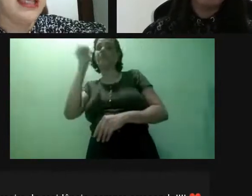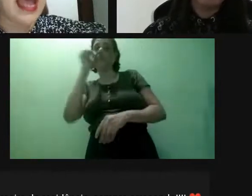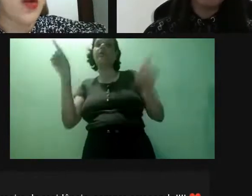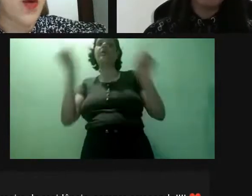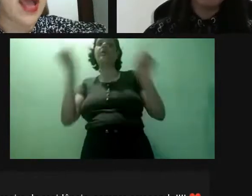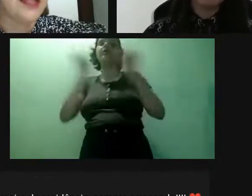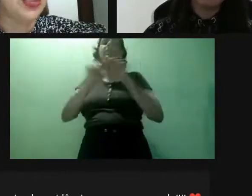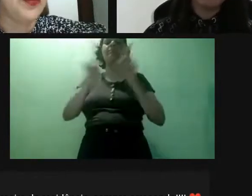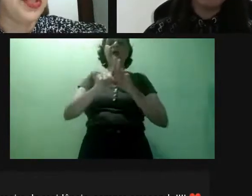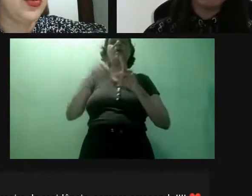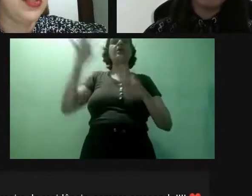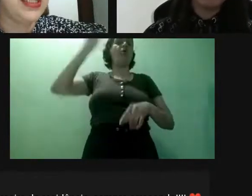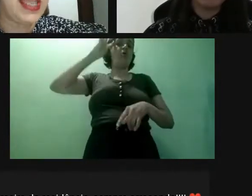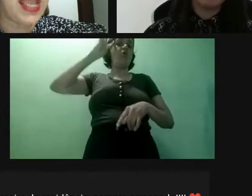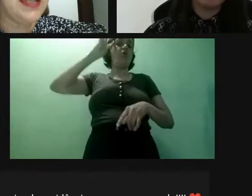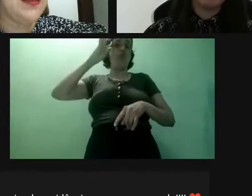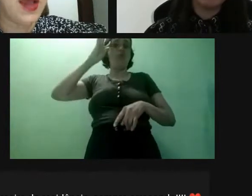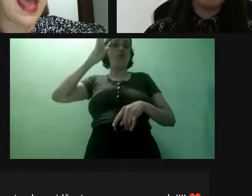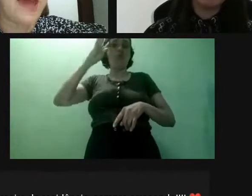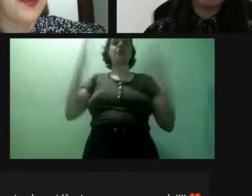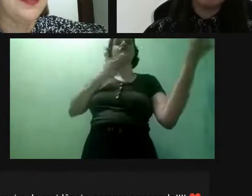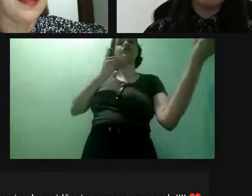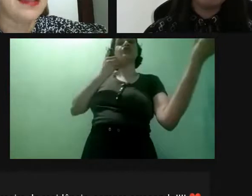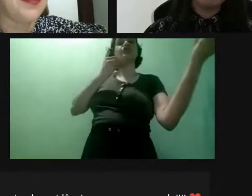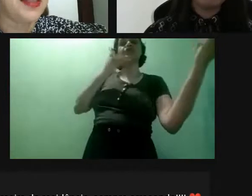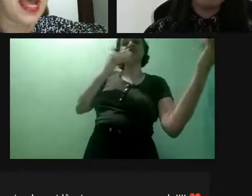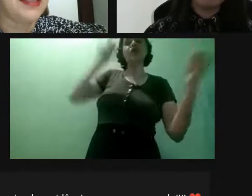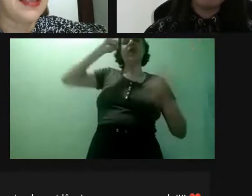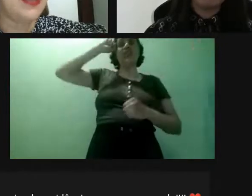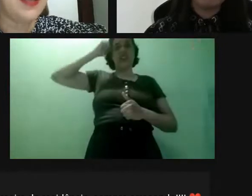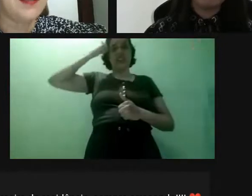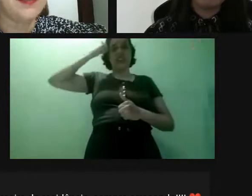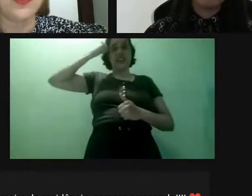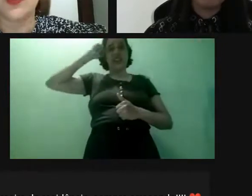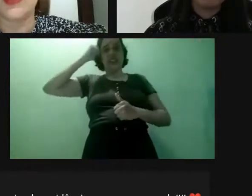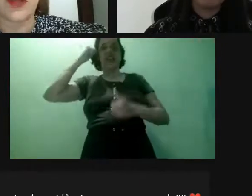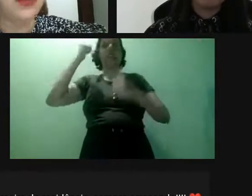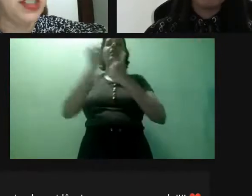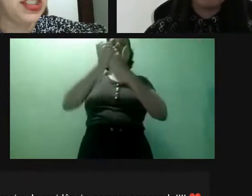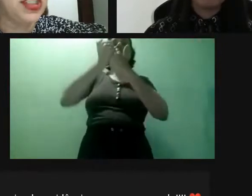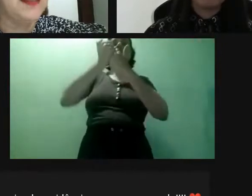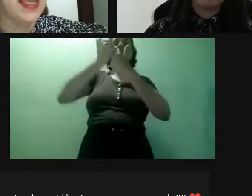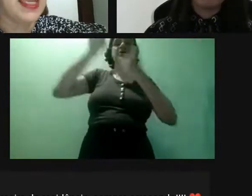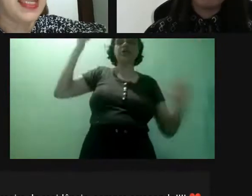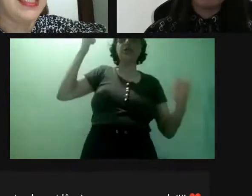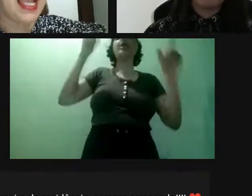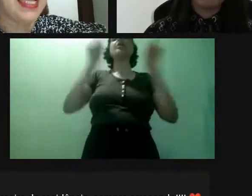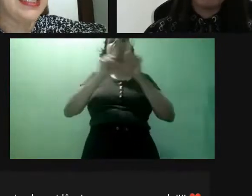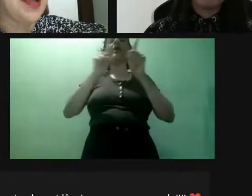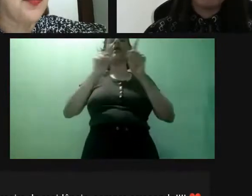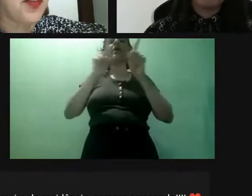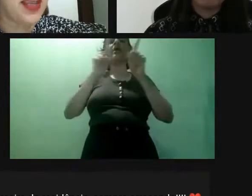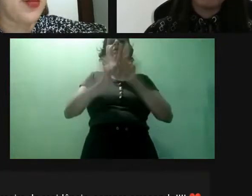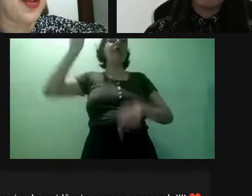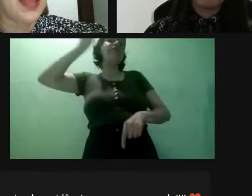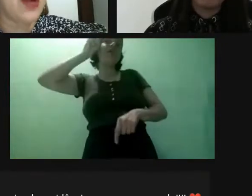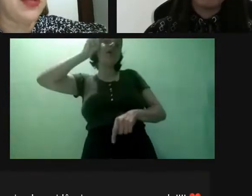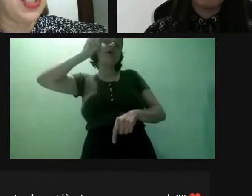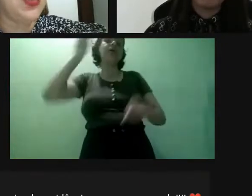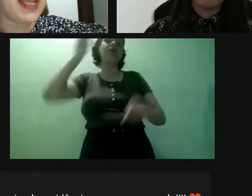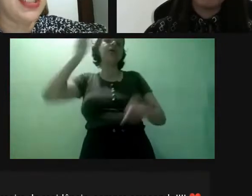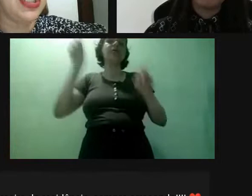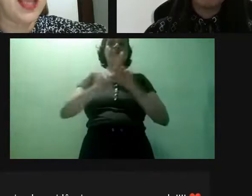Conquista. Na quarta, a Juventude Negra e sua representatividade dentro das ações protagonistas. E na quinta-feira,